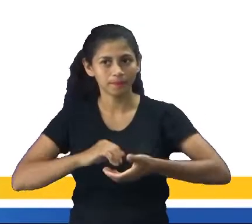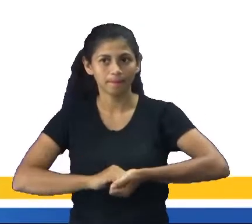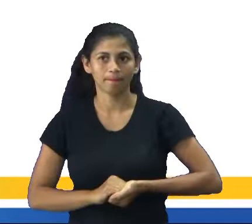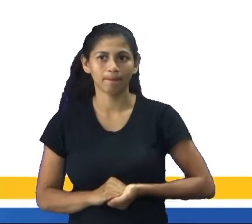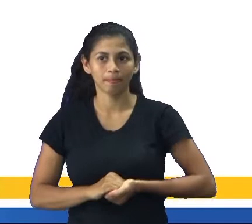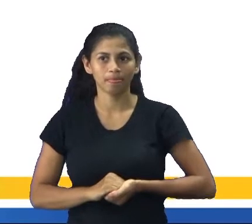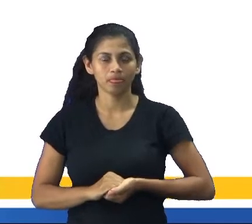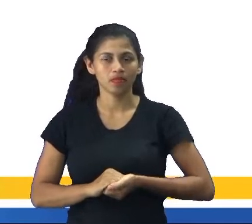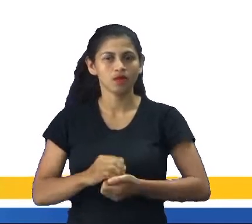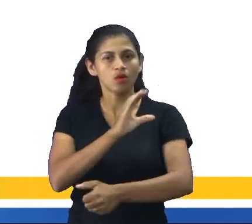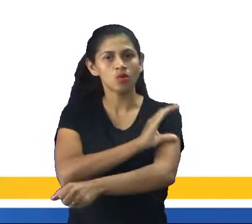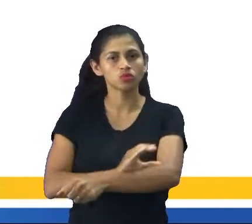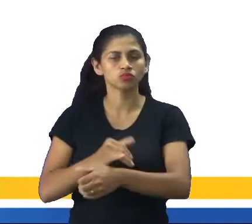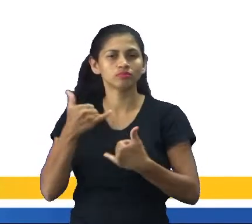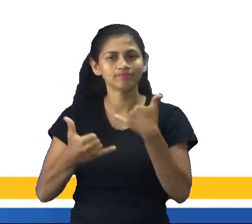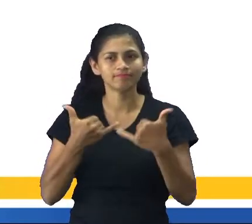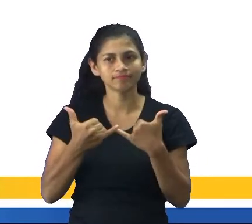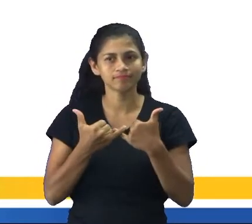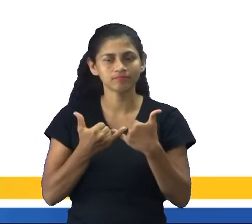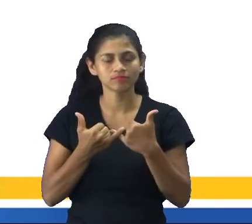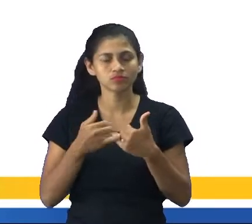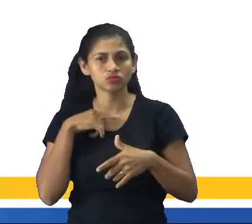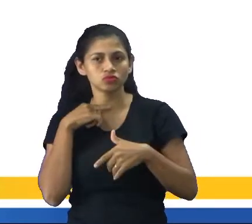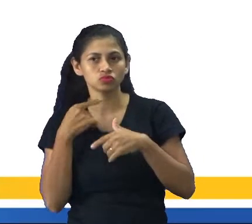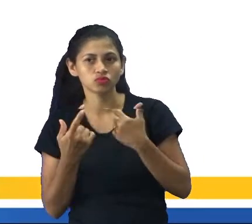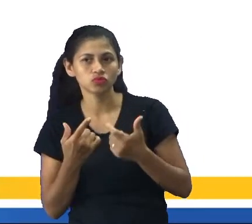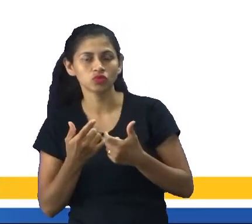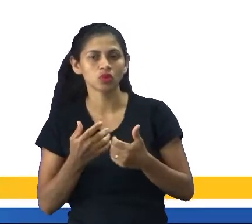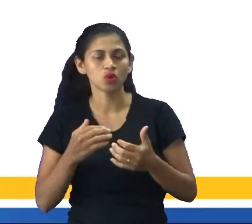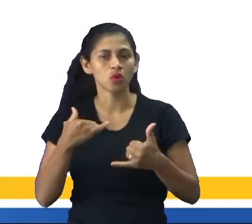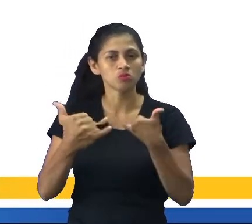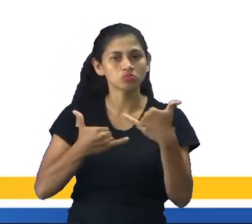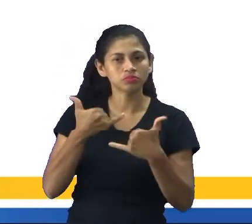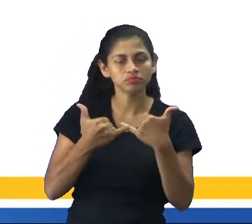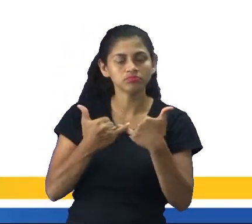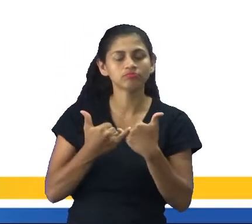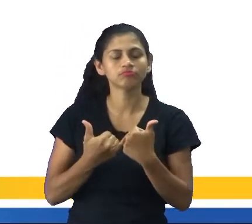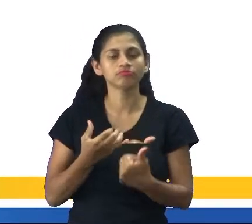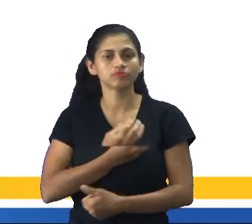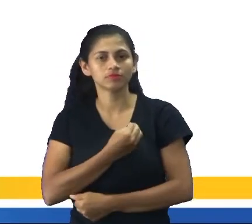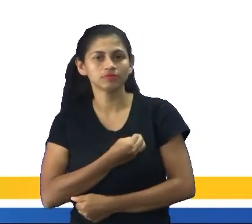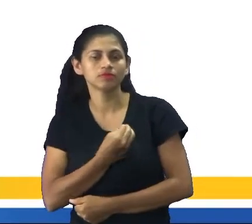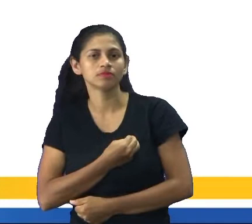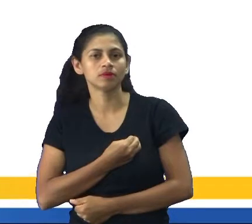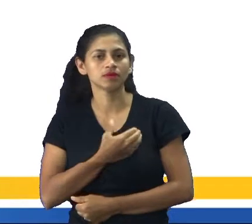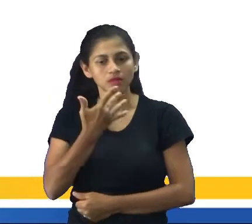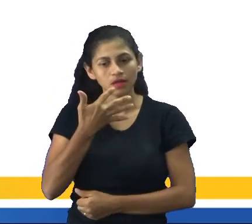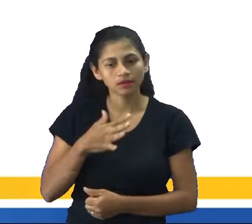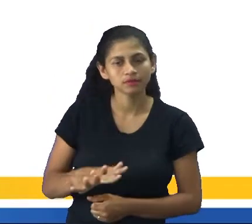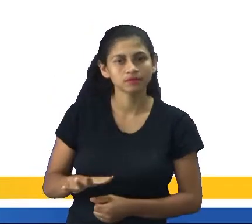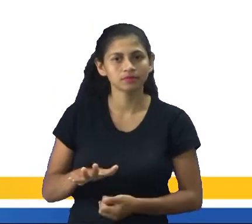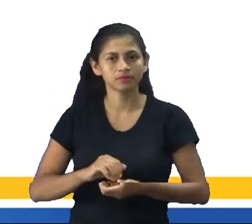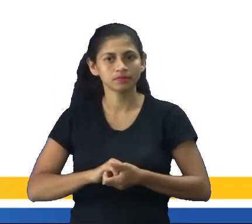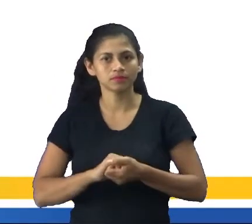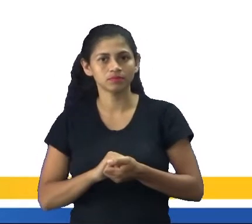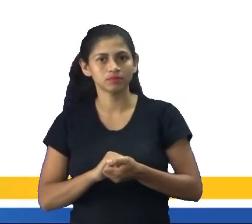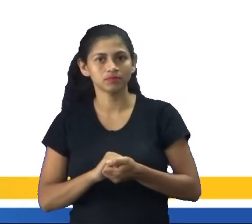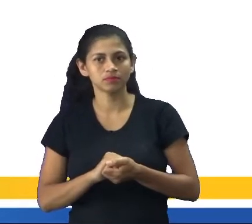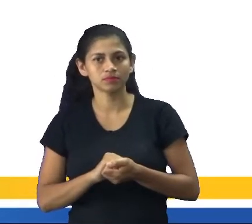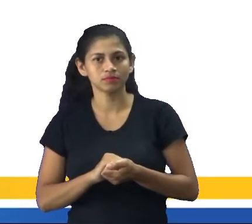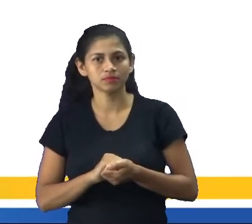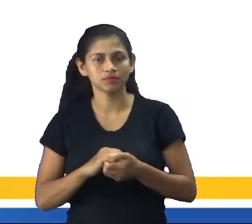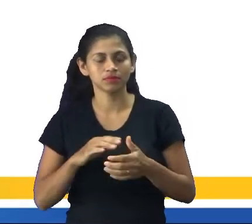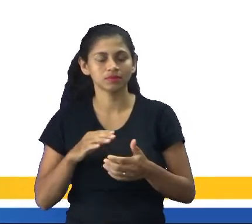lá. Cultura do brincar. Sem dúvida, as brincadeiras fazem parte da infância da maioria dos indivíduos. Mais do que